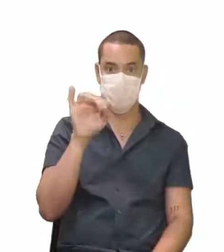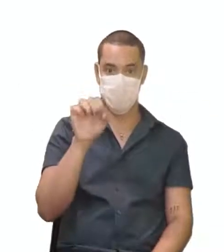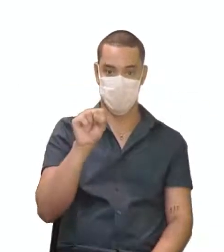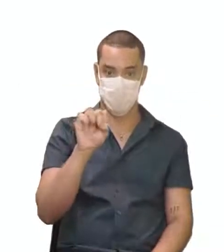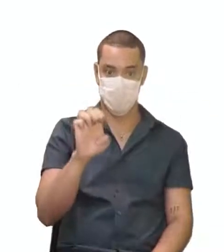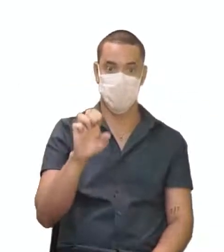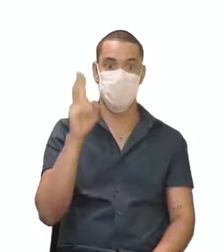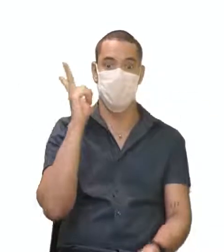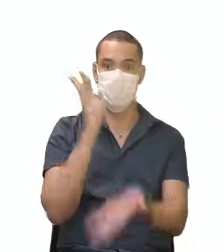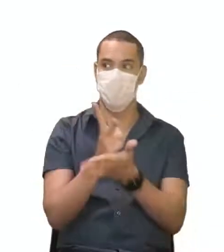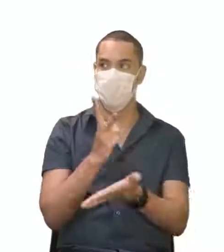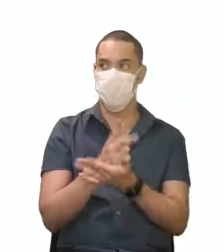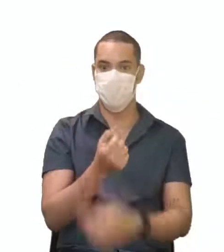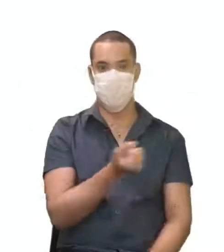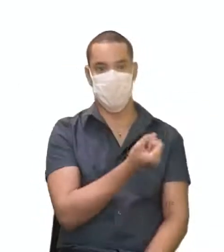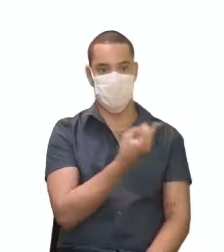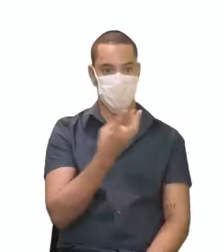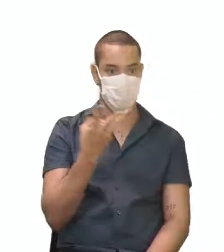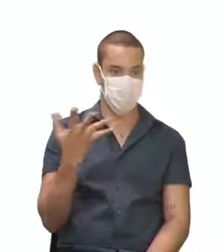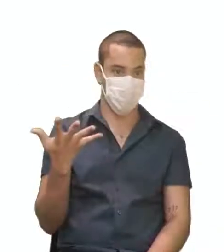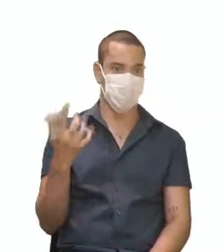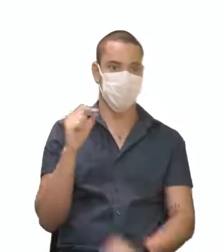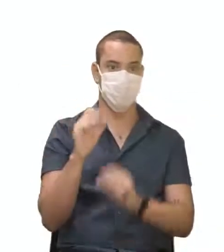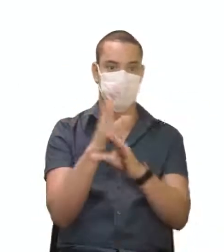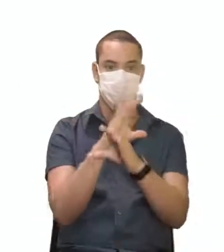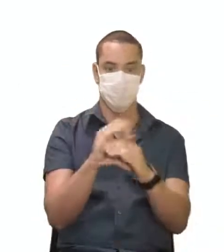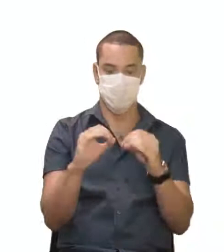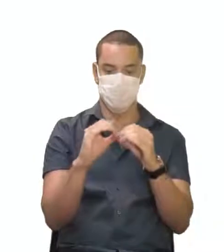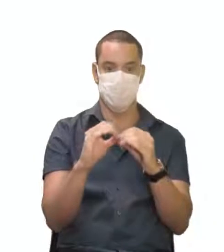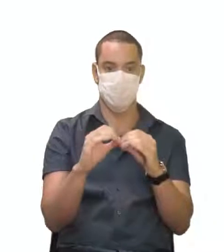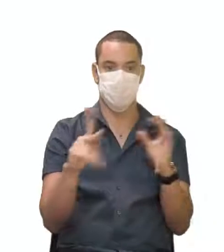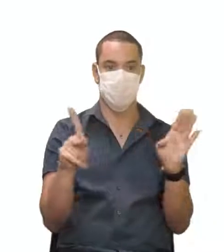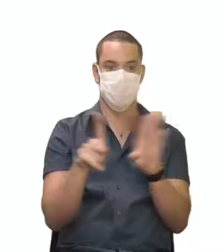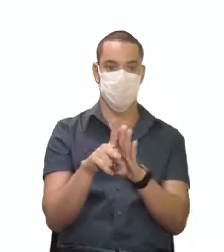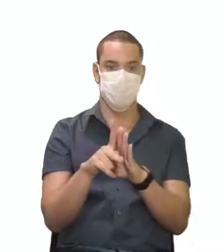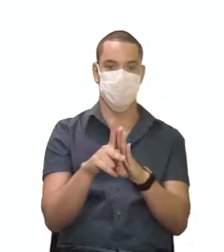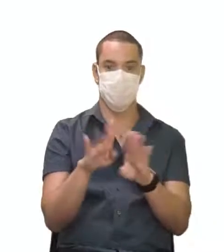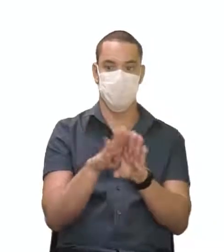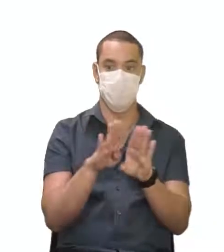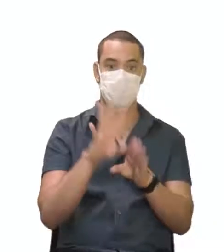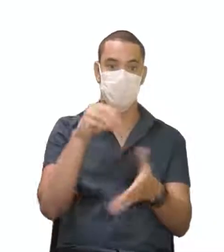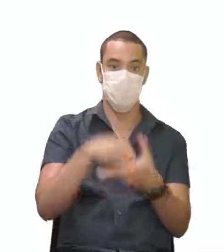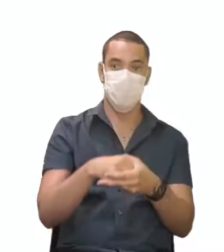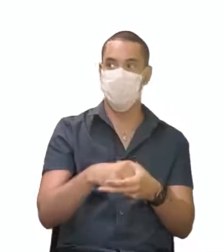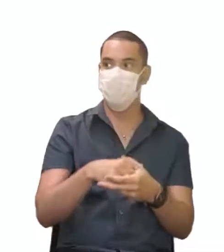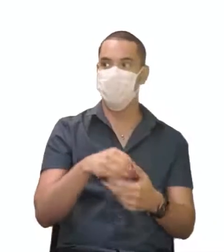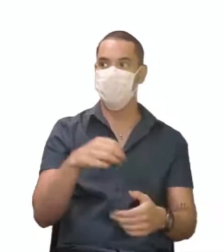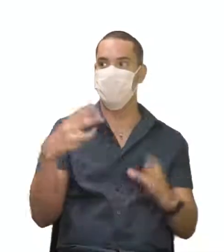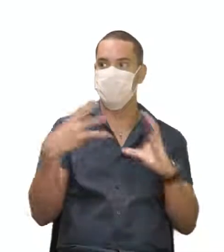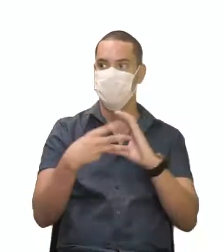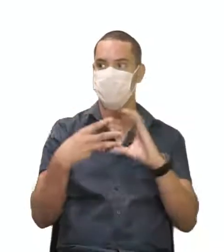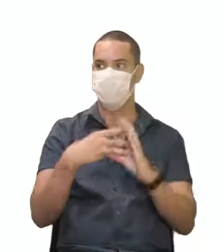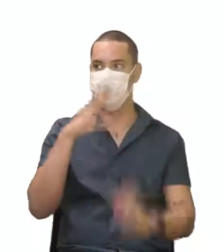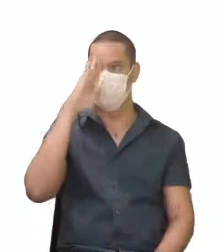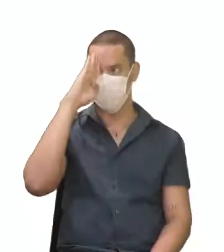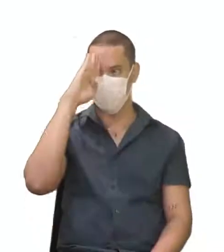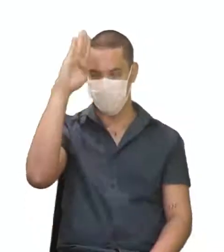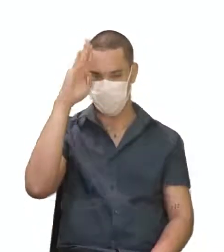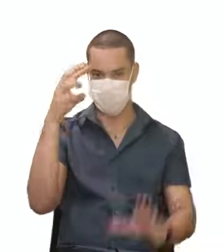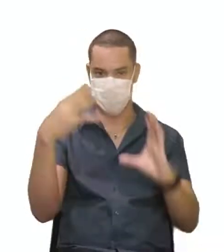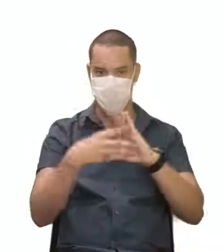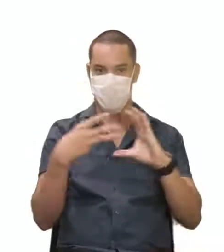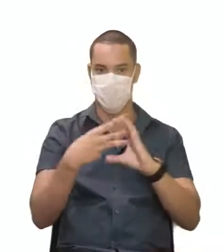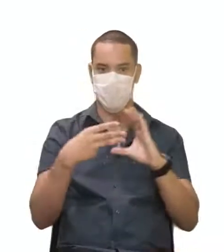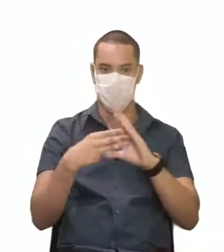ter a mesma quantidade de cromossomos na célula mãe, você vai ter na célula filha. Uma célula sofreu o processo